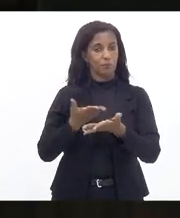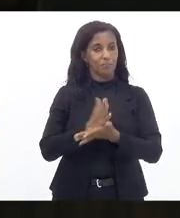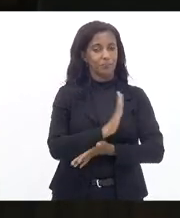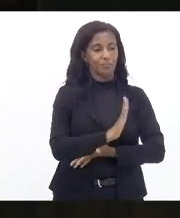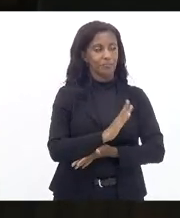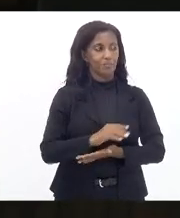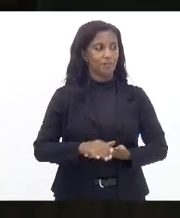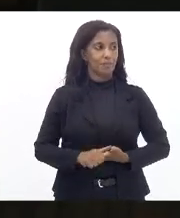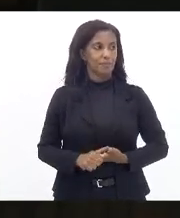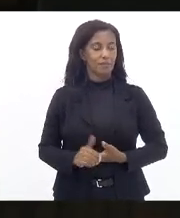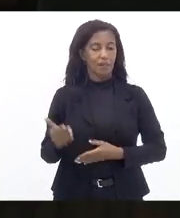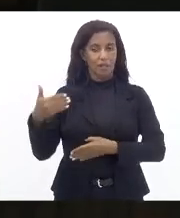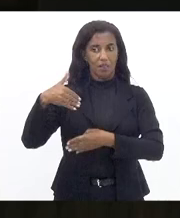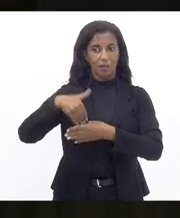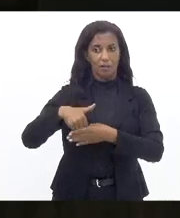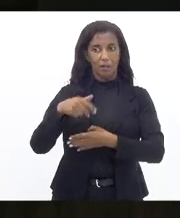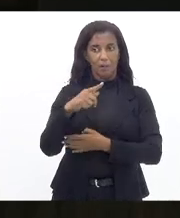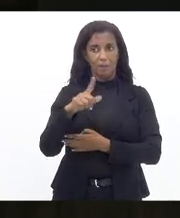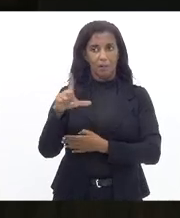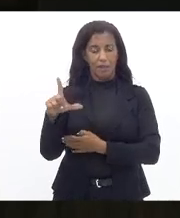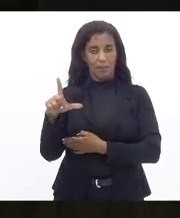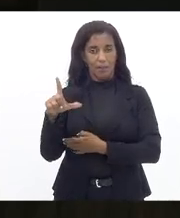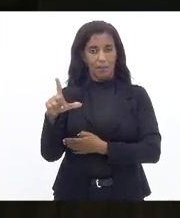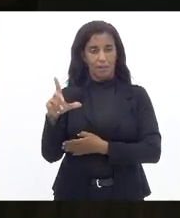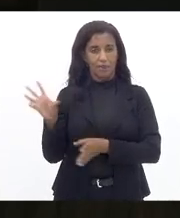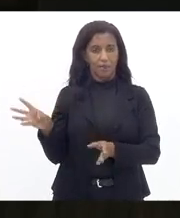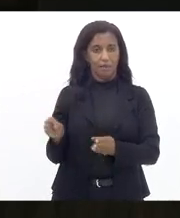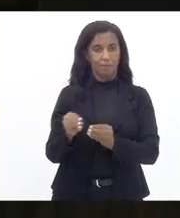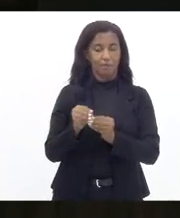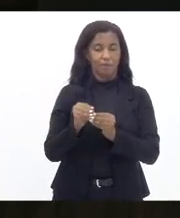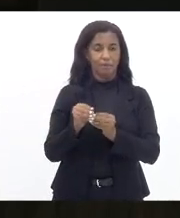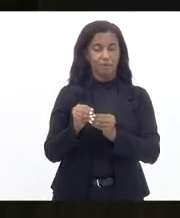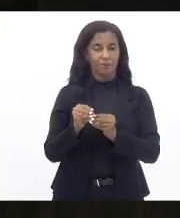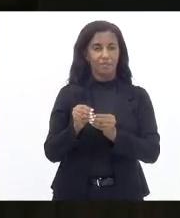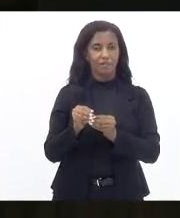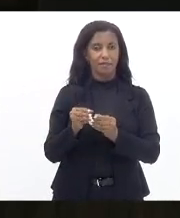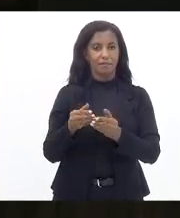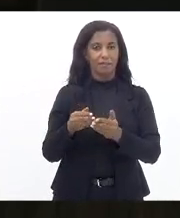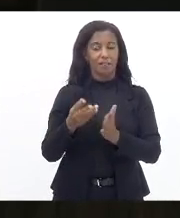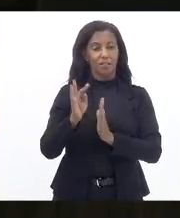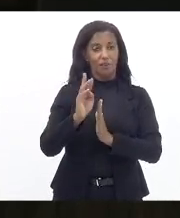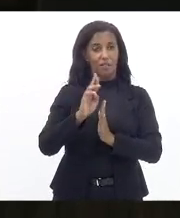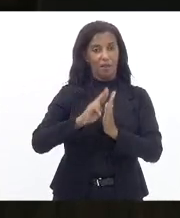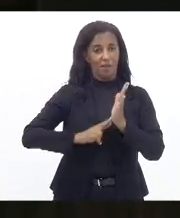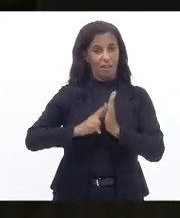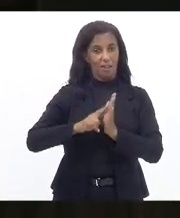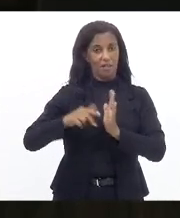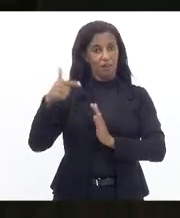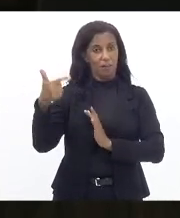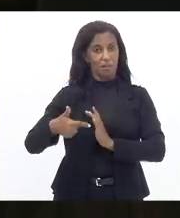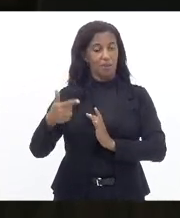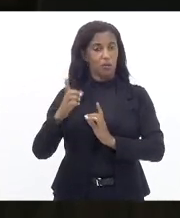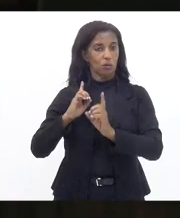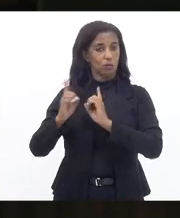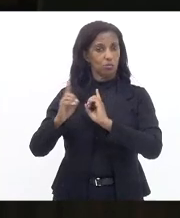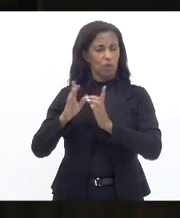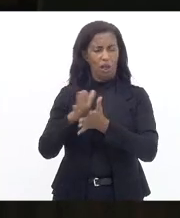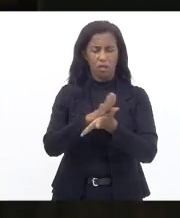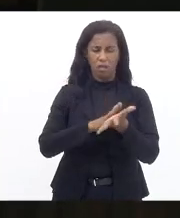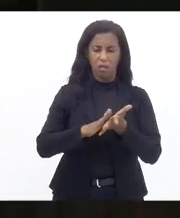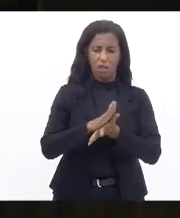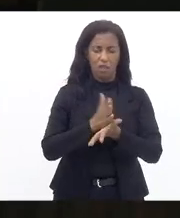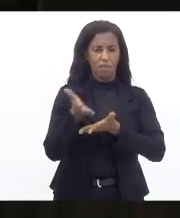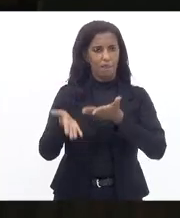aprovado. Em votação, projeto assim emendado. Senhores que aprovam, permaneçam como estão, aprovado. Vai a redação do vencido para a segunda discussão. Nada mais